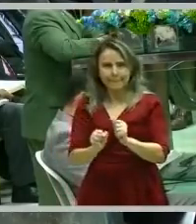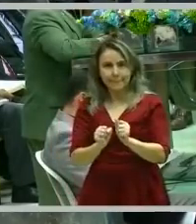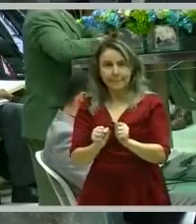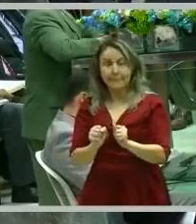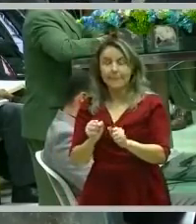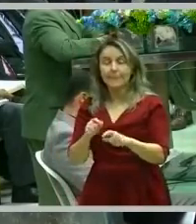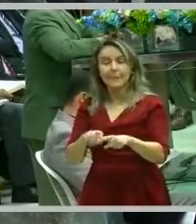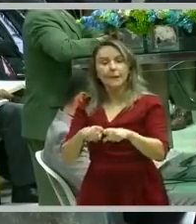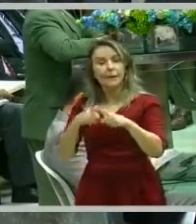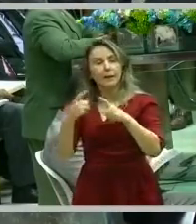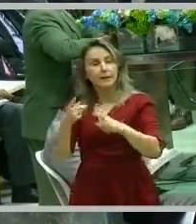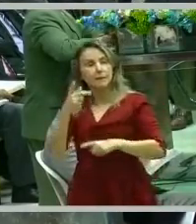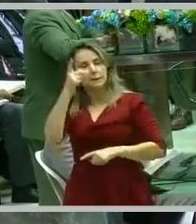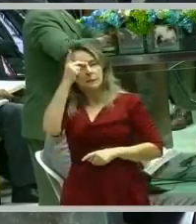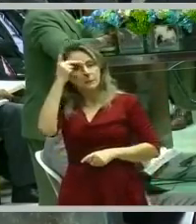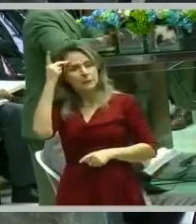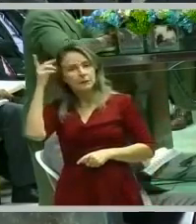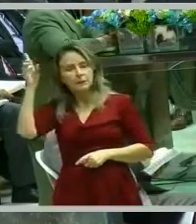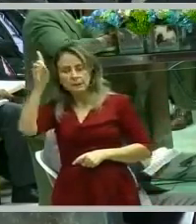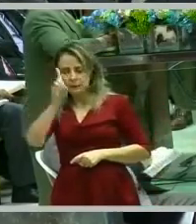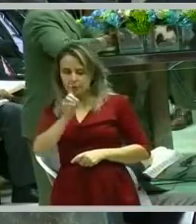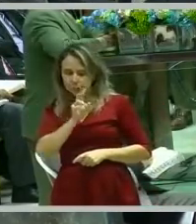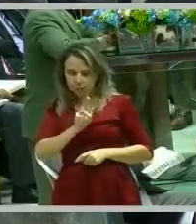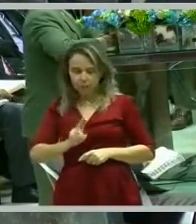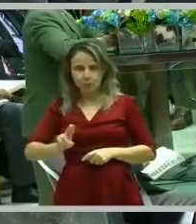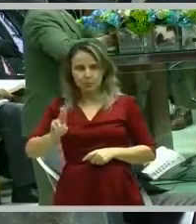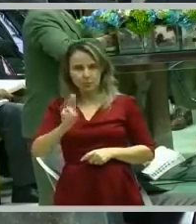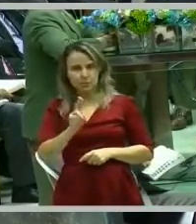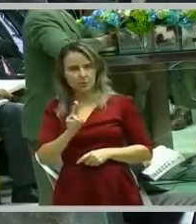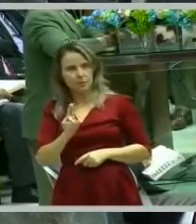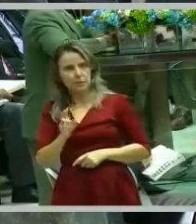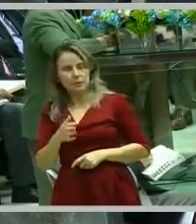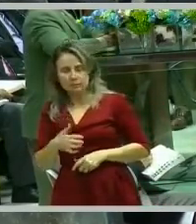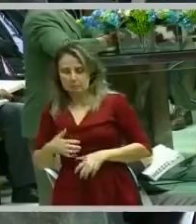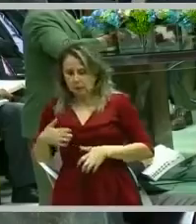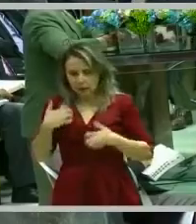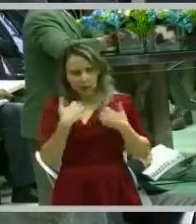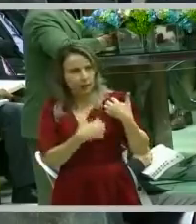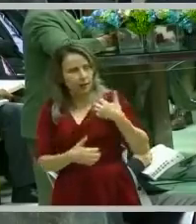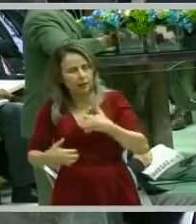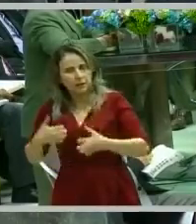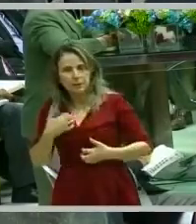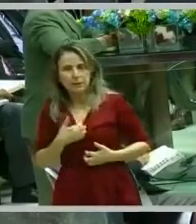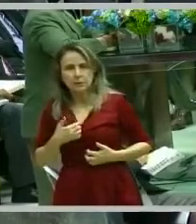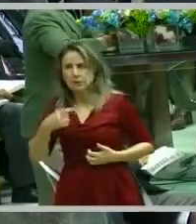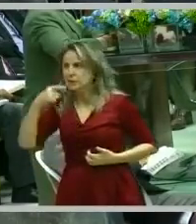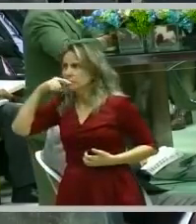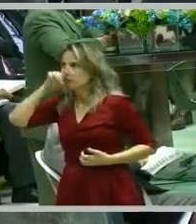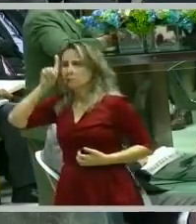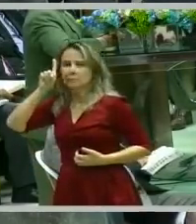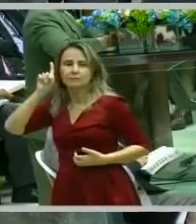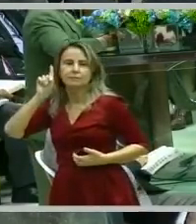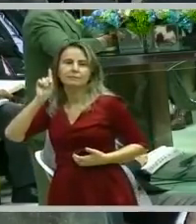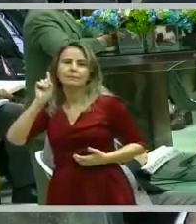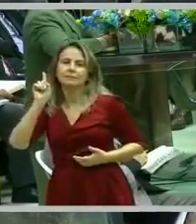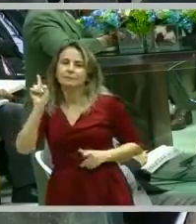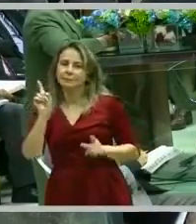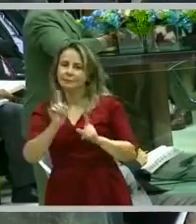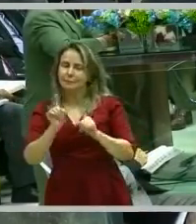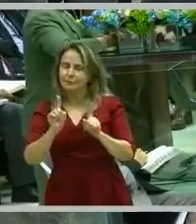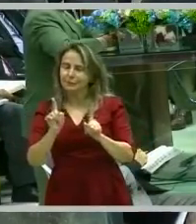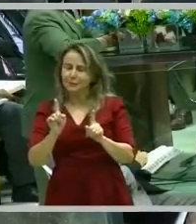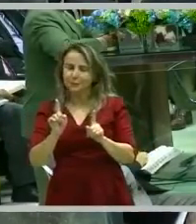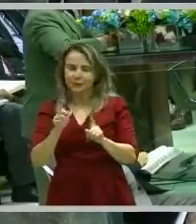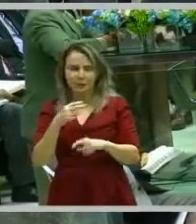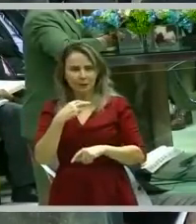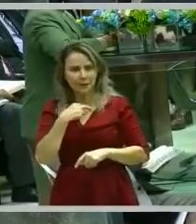Mas quem é usado por Deus não se revolta. Se você ficar mal criado, você está provando que não é usado por